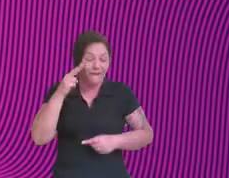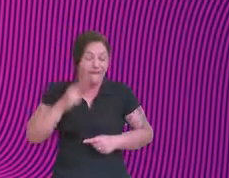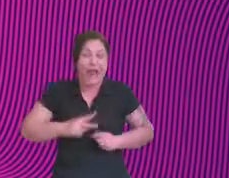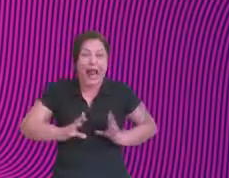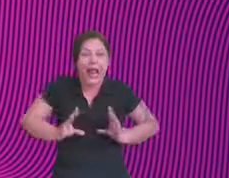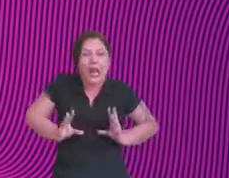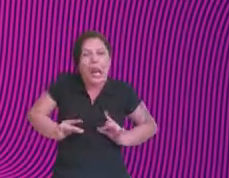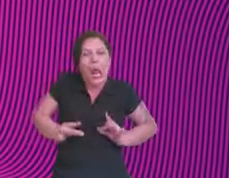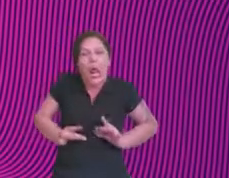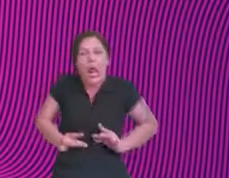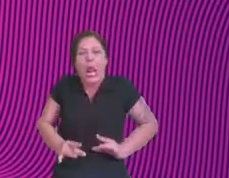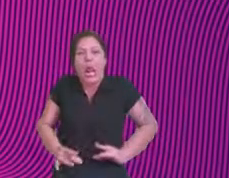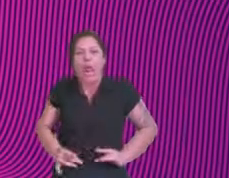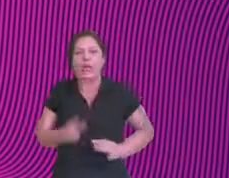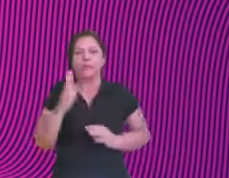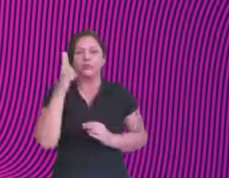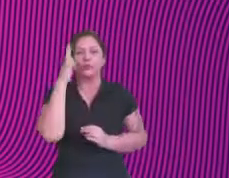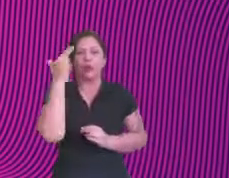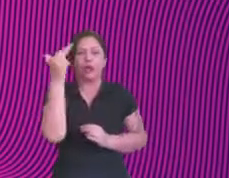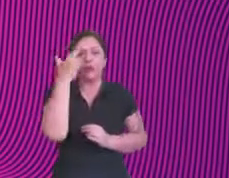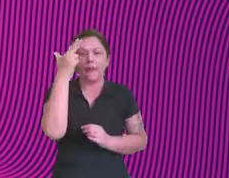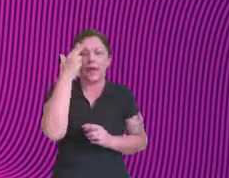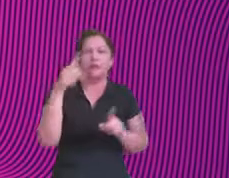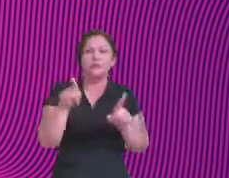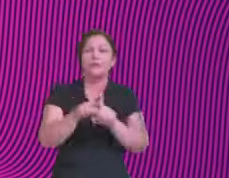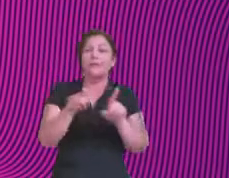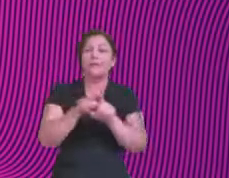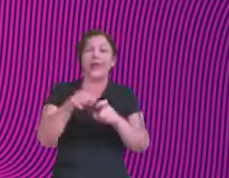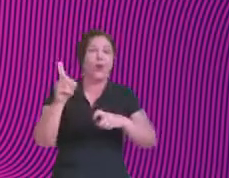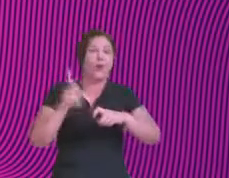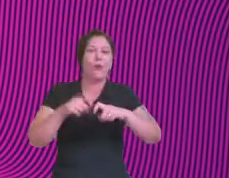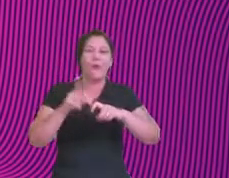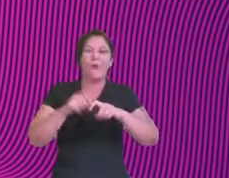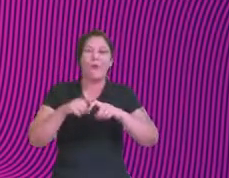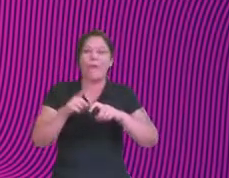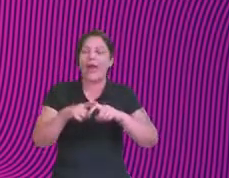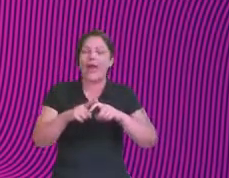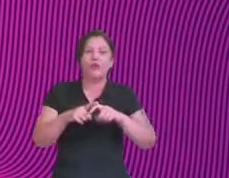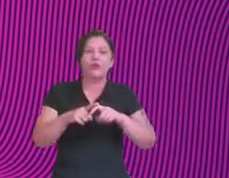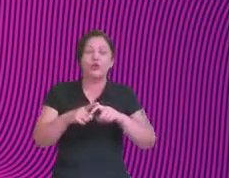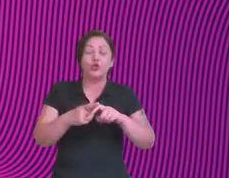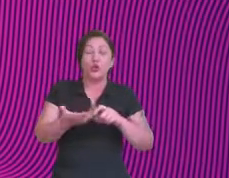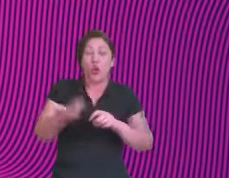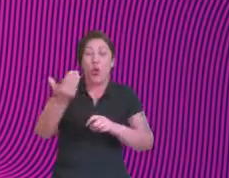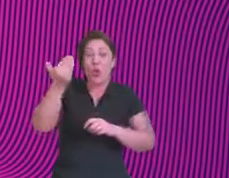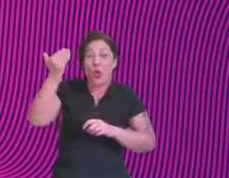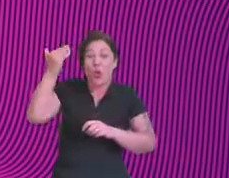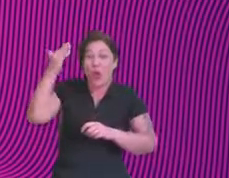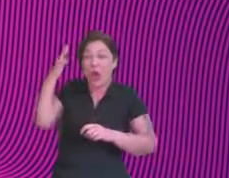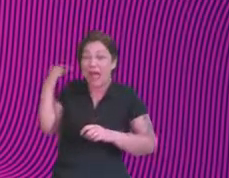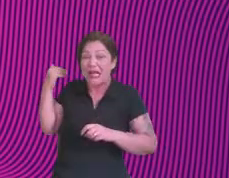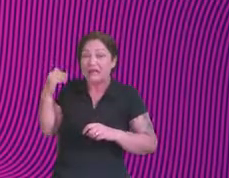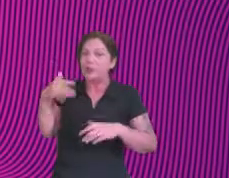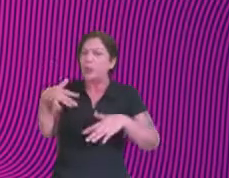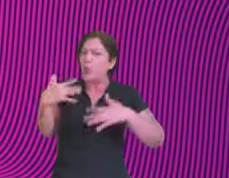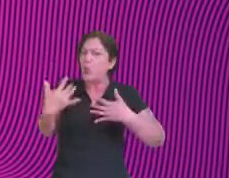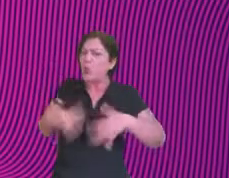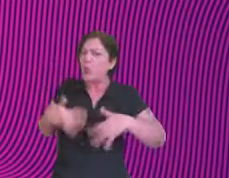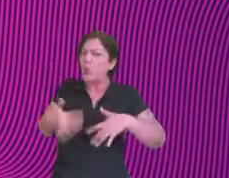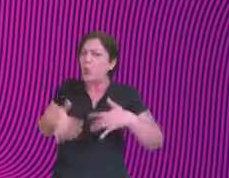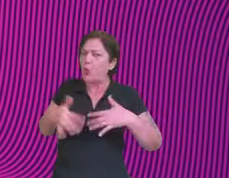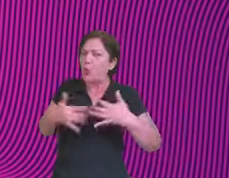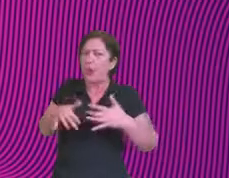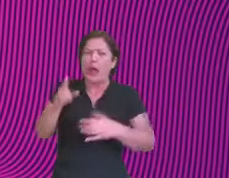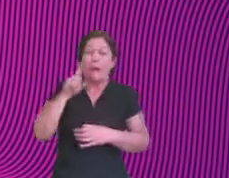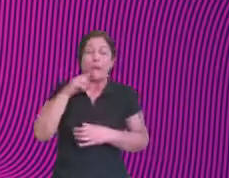no começo e o quimioterápico não conseguiria penetrar. Então, alguns cirurgiões mais antigos eu já vi, eles com a técnica aberta,